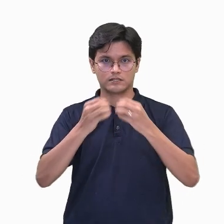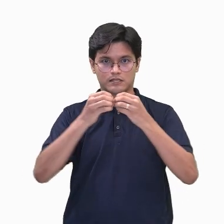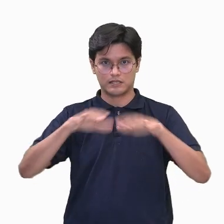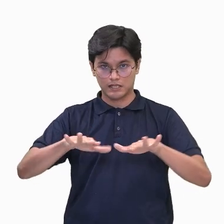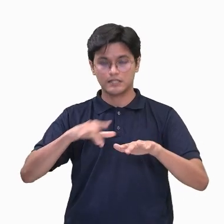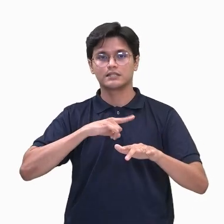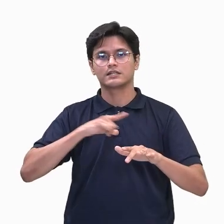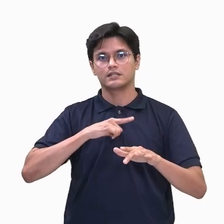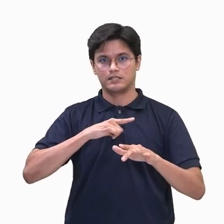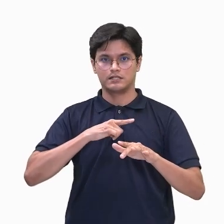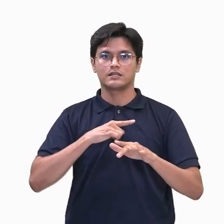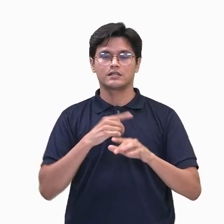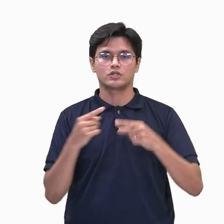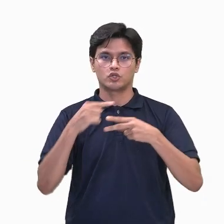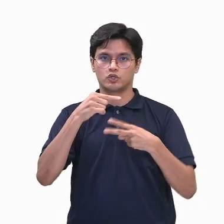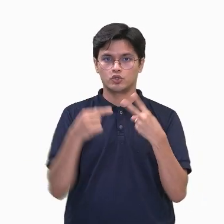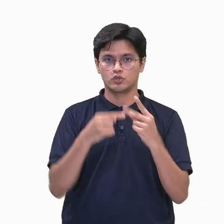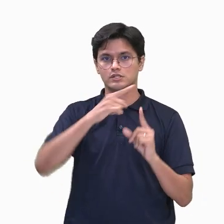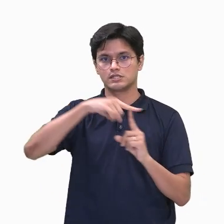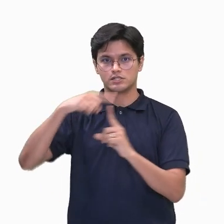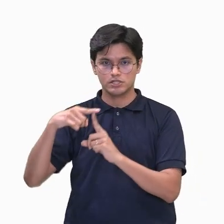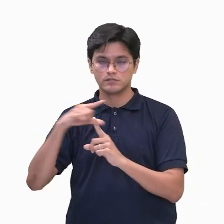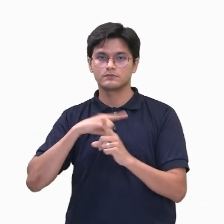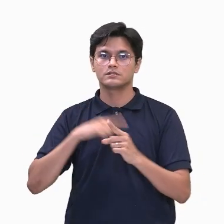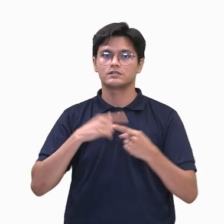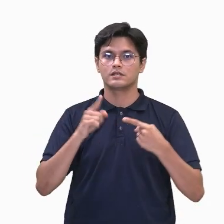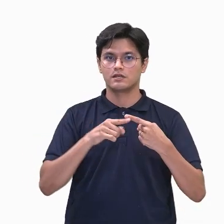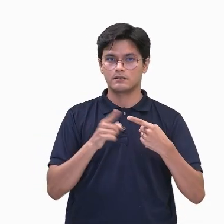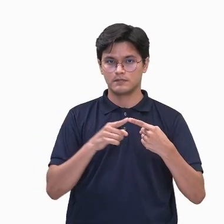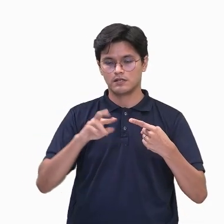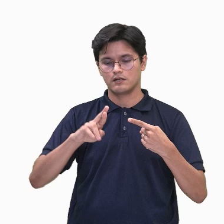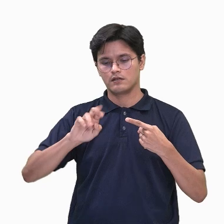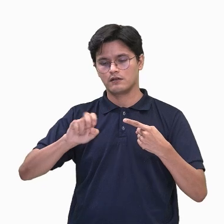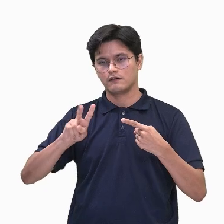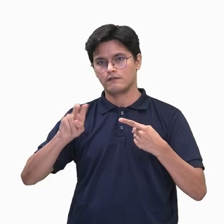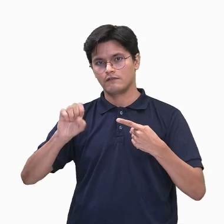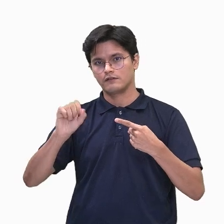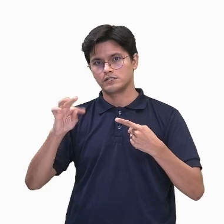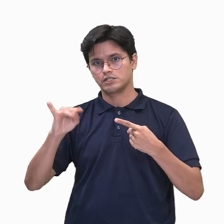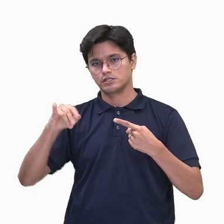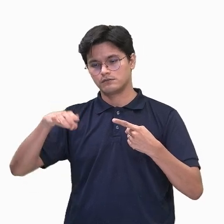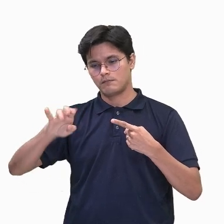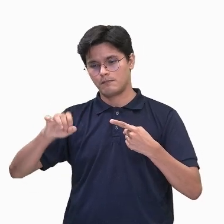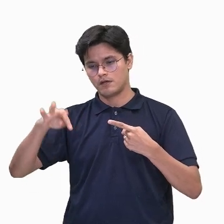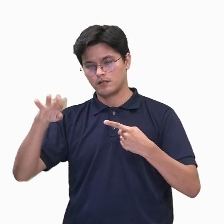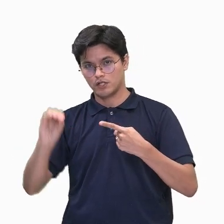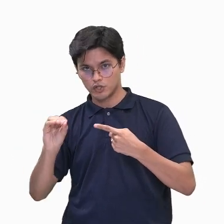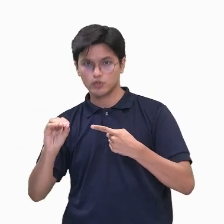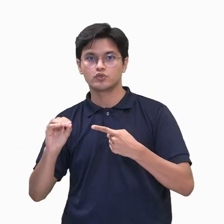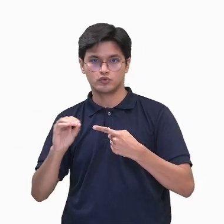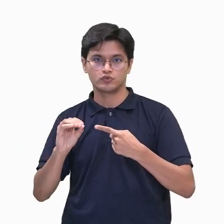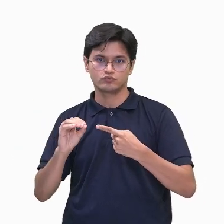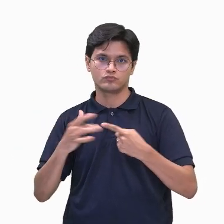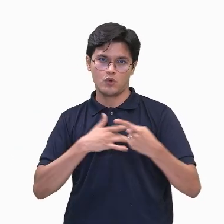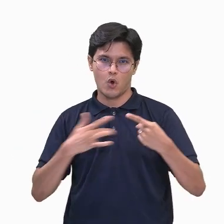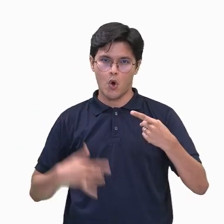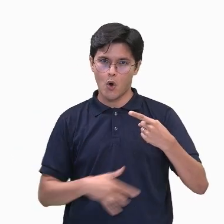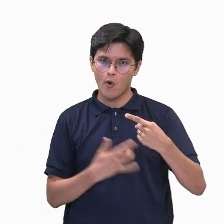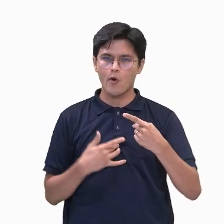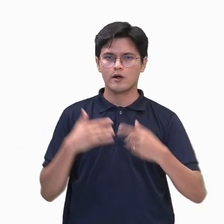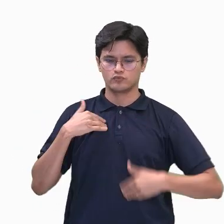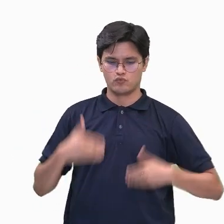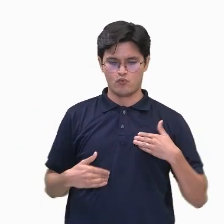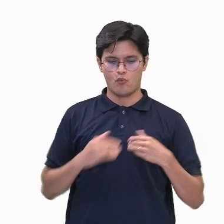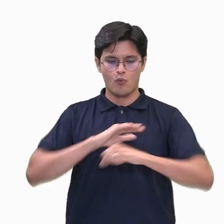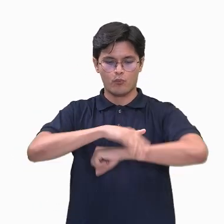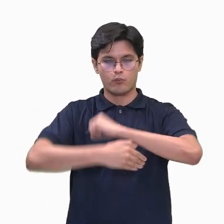ó. O epitélio de revestimento, que vai estar revestindo os tecidos, né, e alguns órgãos. E nós temos o